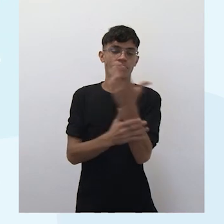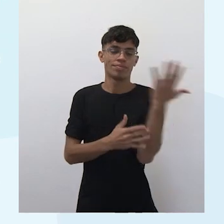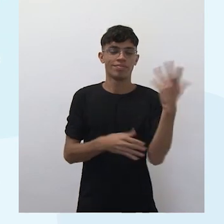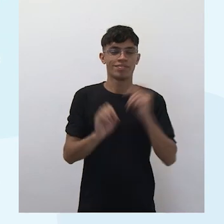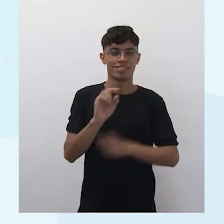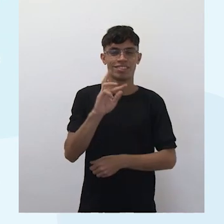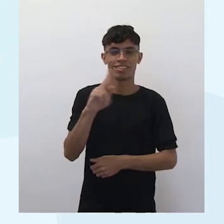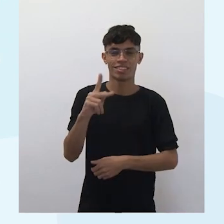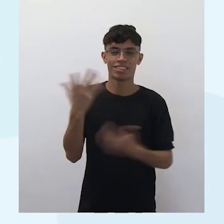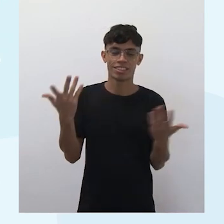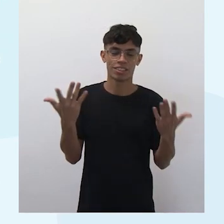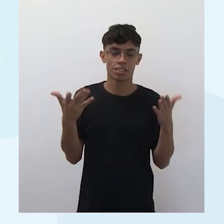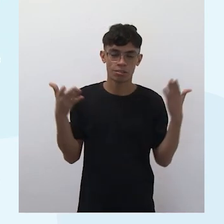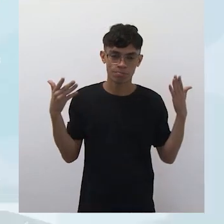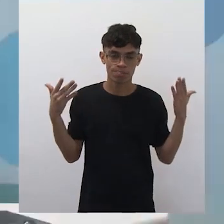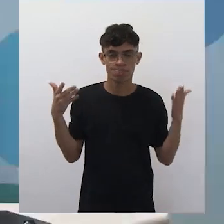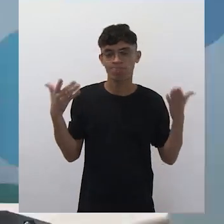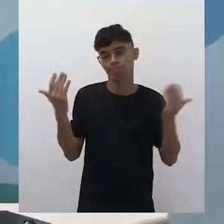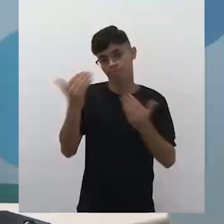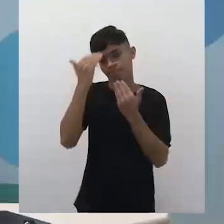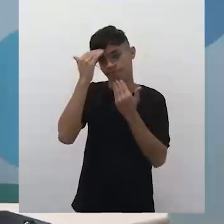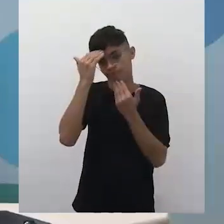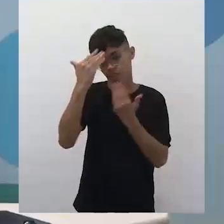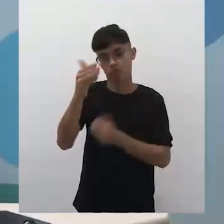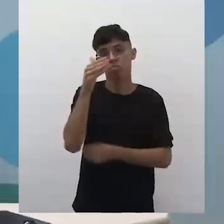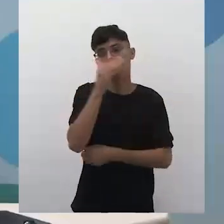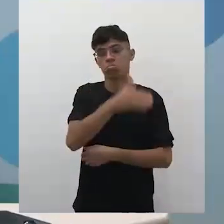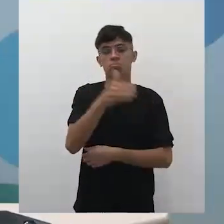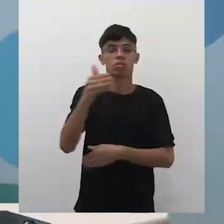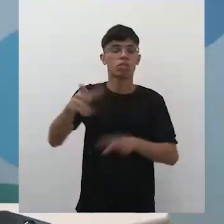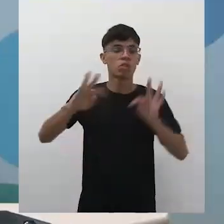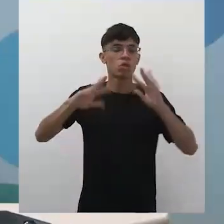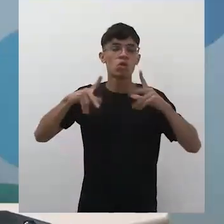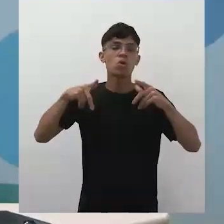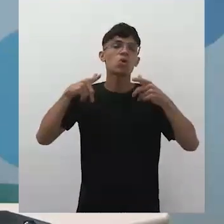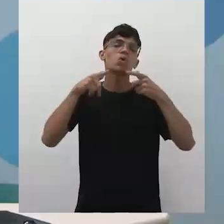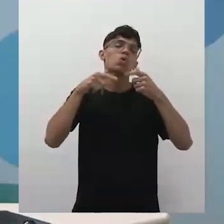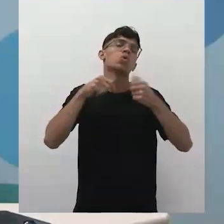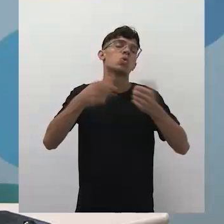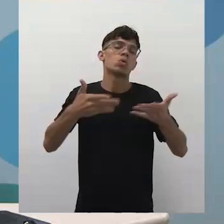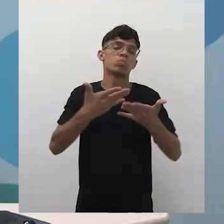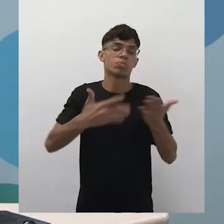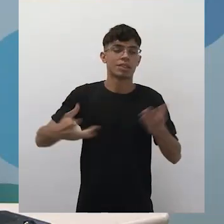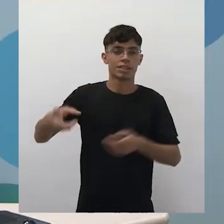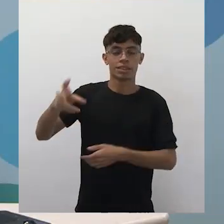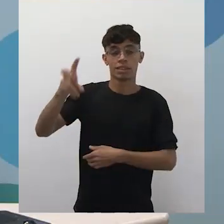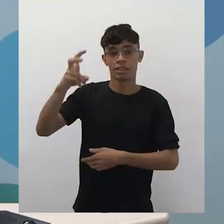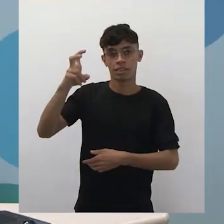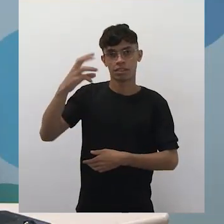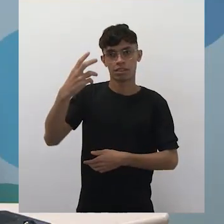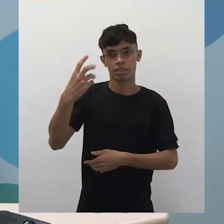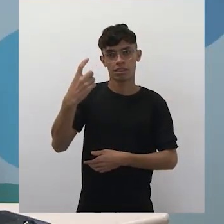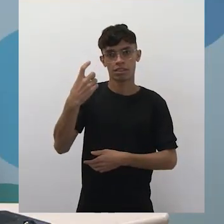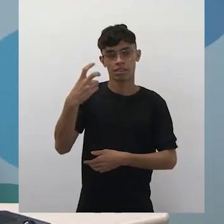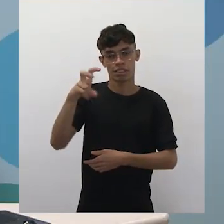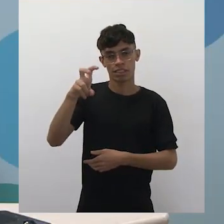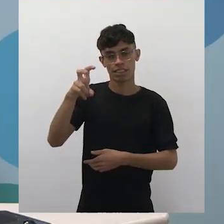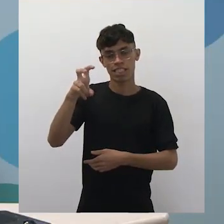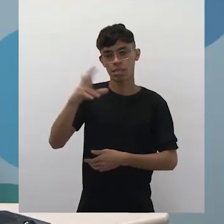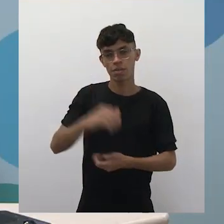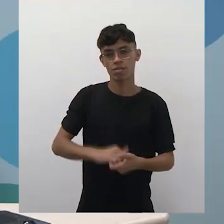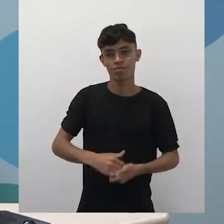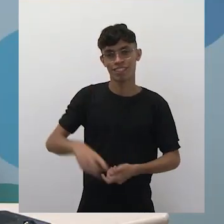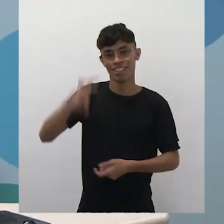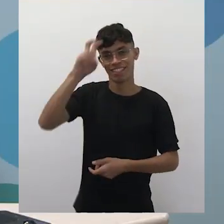bom? Então, desde já, eu agradeço a participação de todos e todas nessa quinta-feira, dia 1º de julho, uma quinta-feira